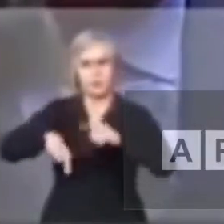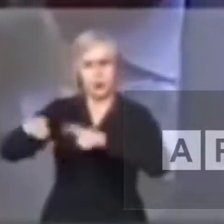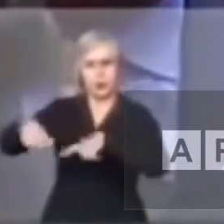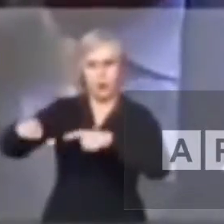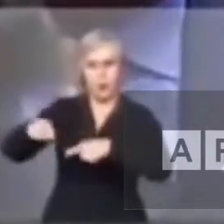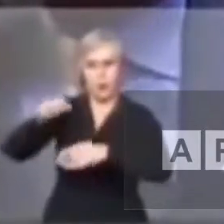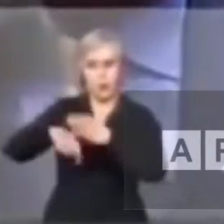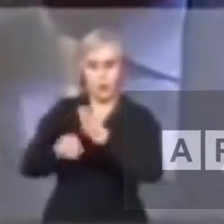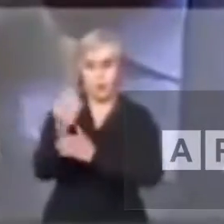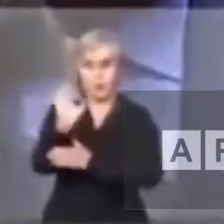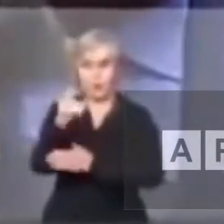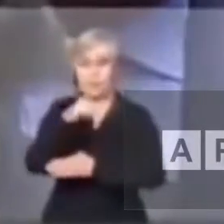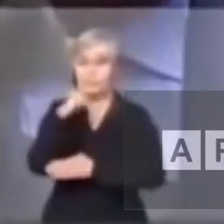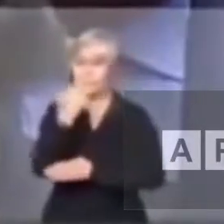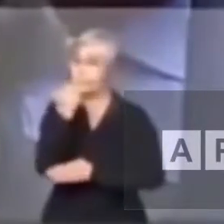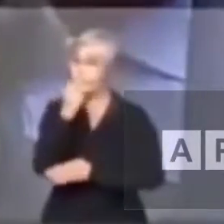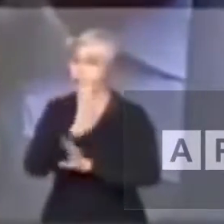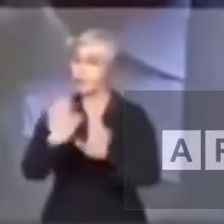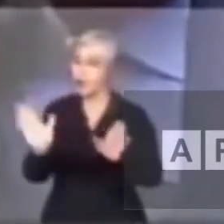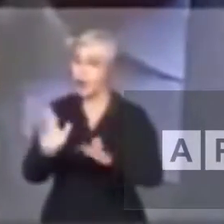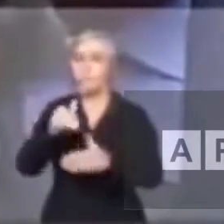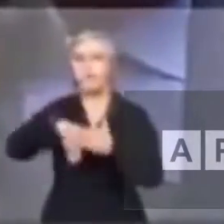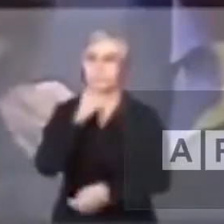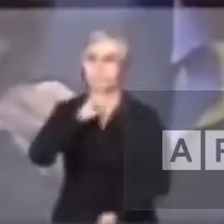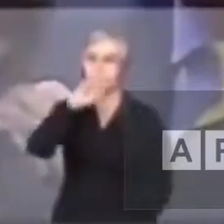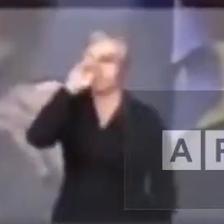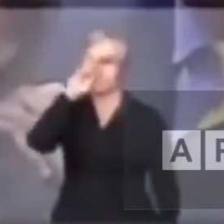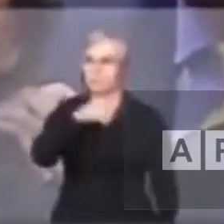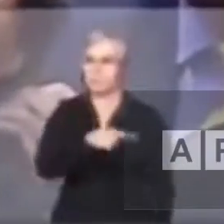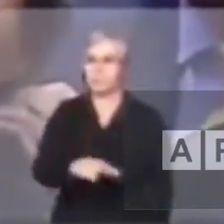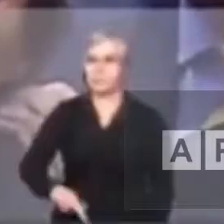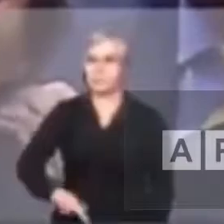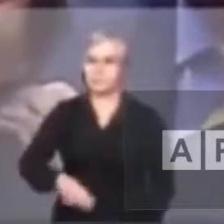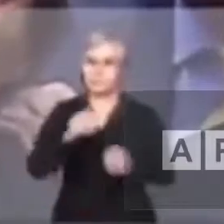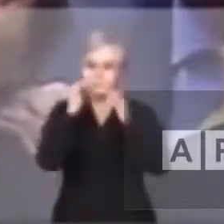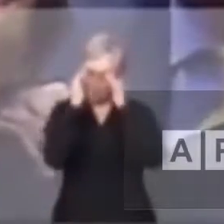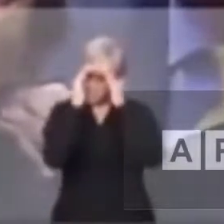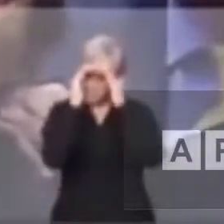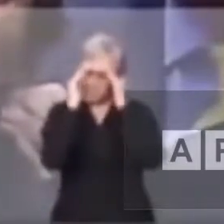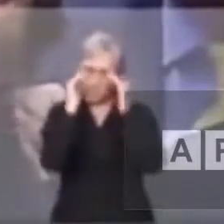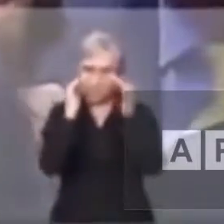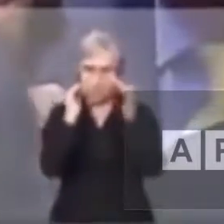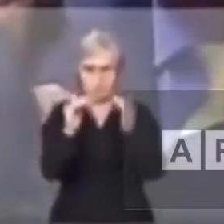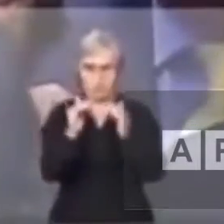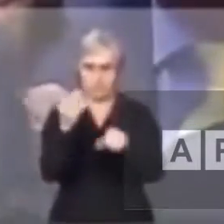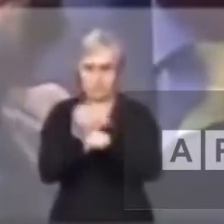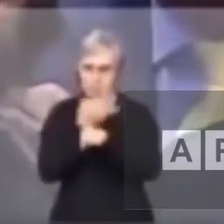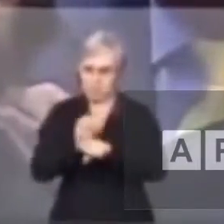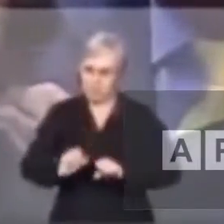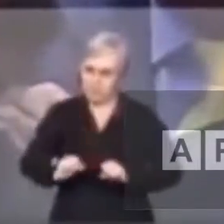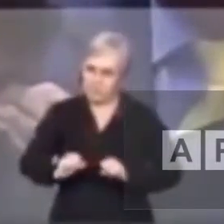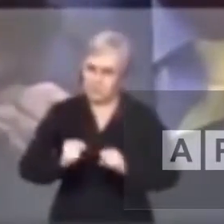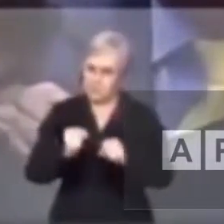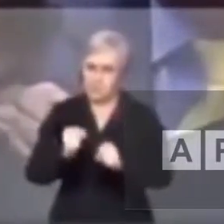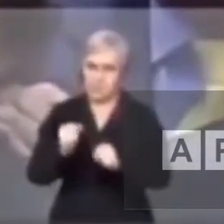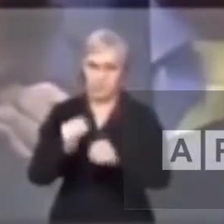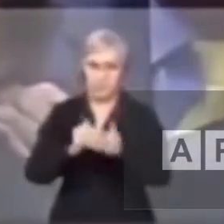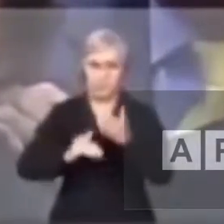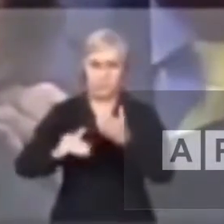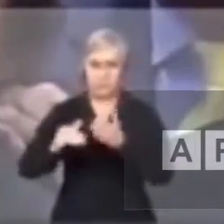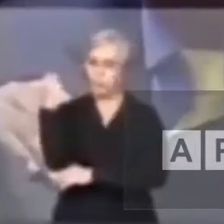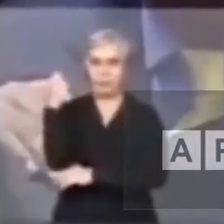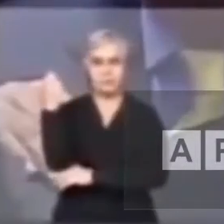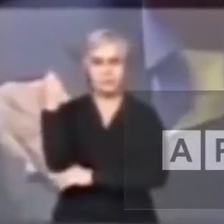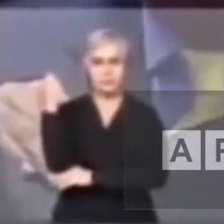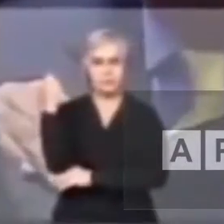planta, ninguém almoça nem janta. Sim, senhor presidente. Em respeito ao suor e a mão calejada dos meus